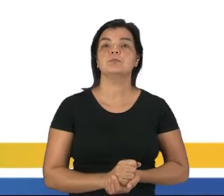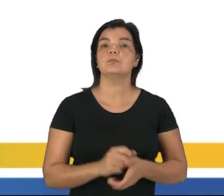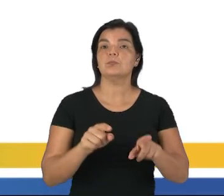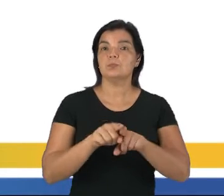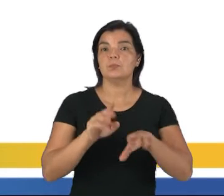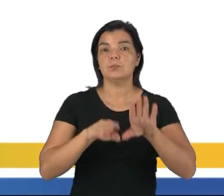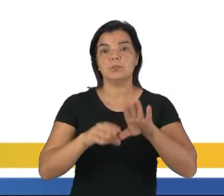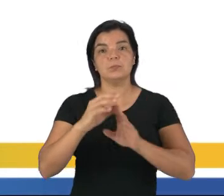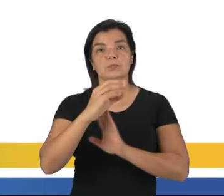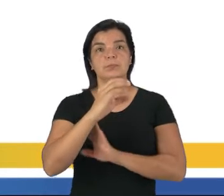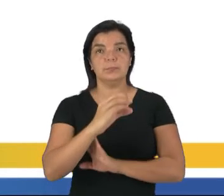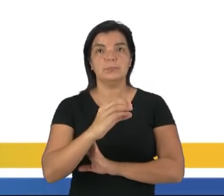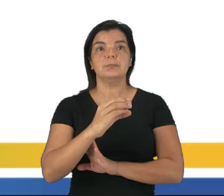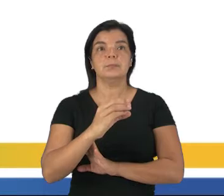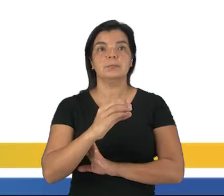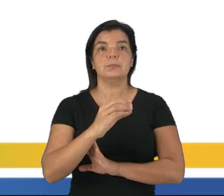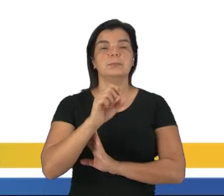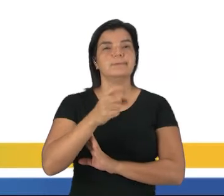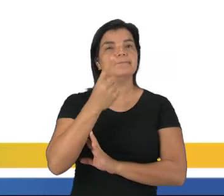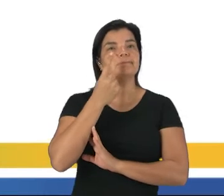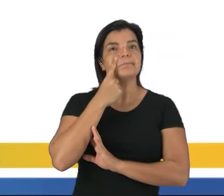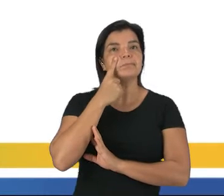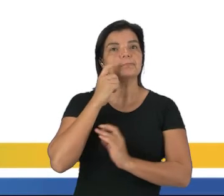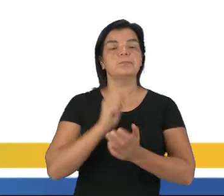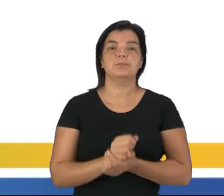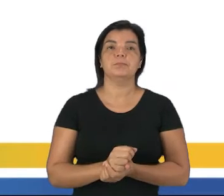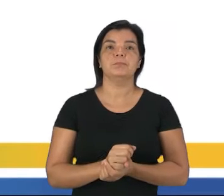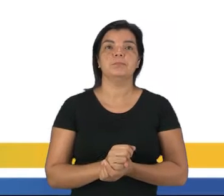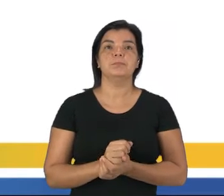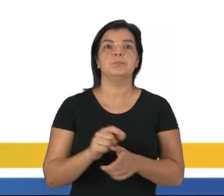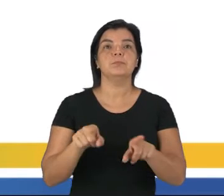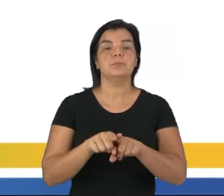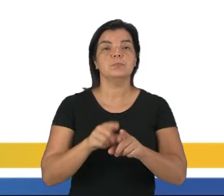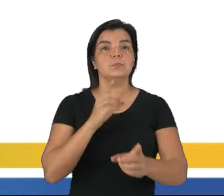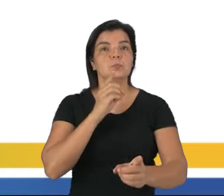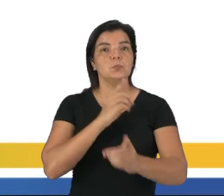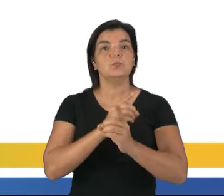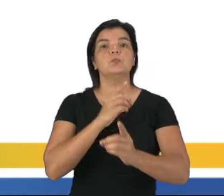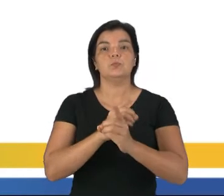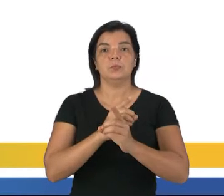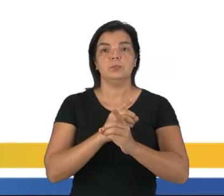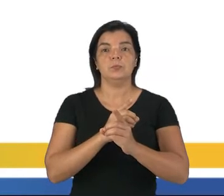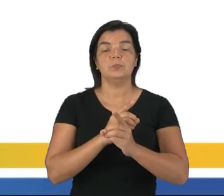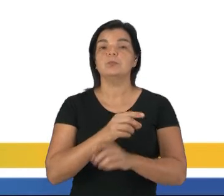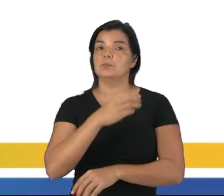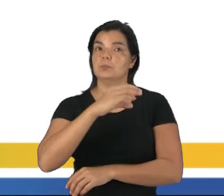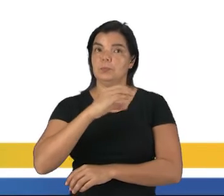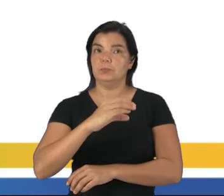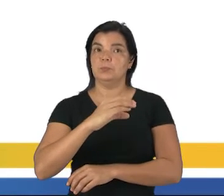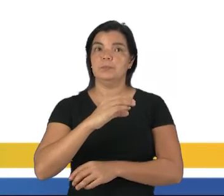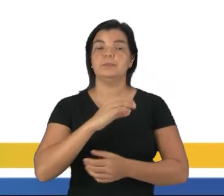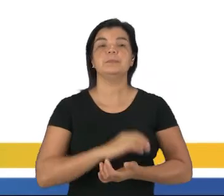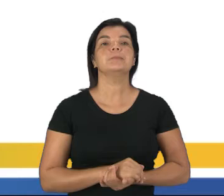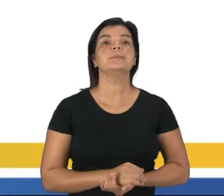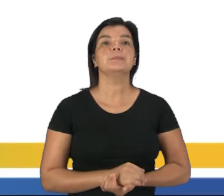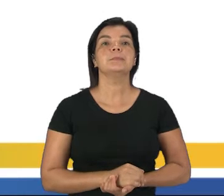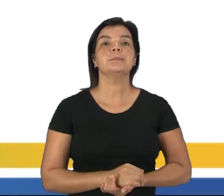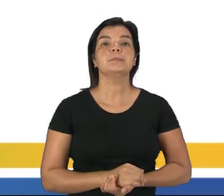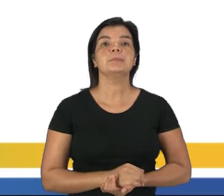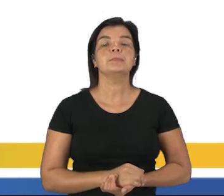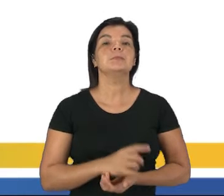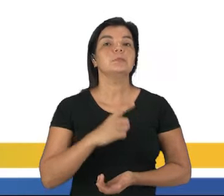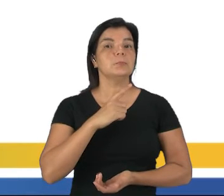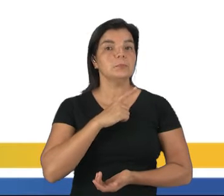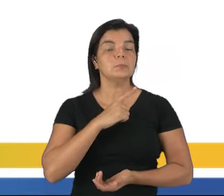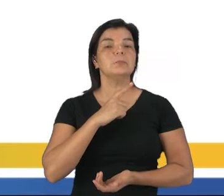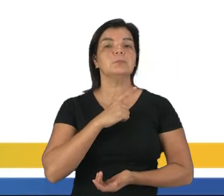coeficiente independente c. Se eu olhar para a fórmula da função e eu localizar ali o termo independente, o coeficiente c,